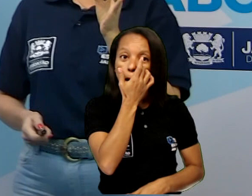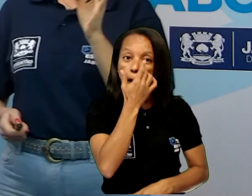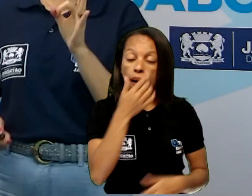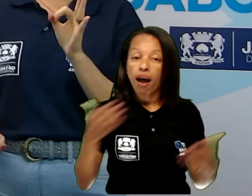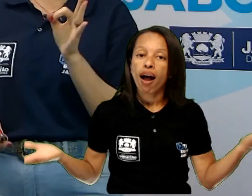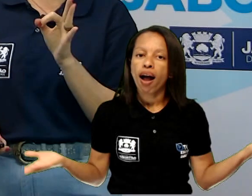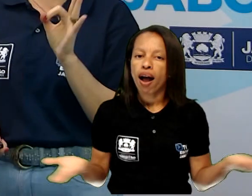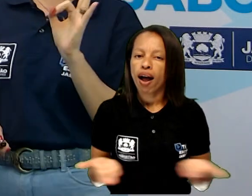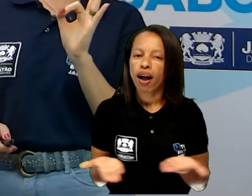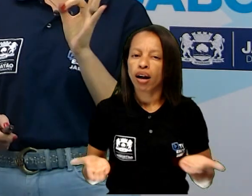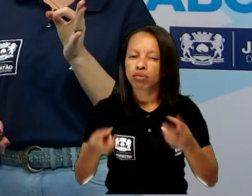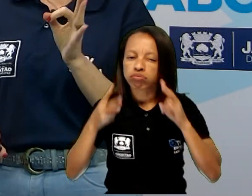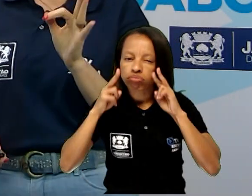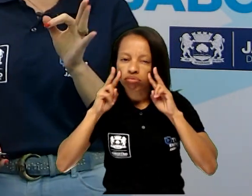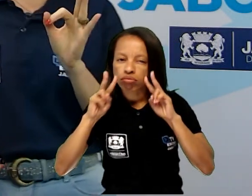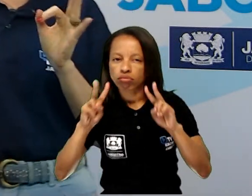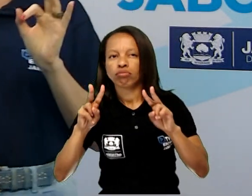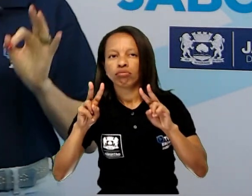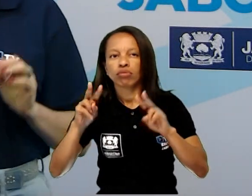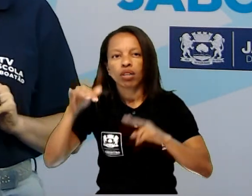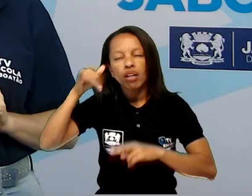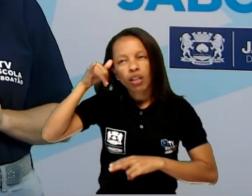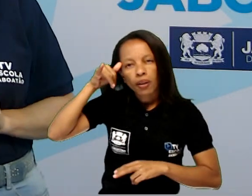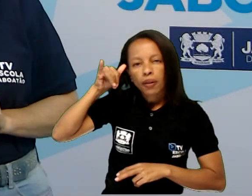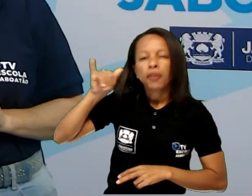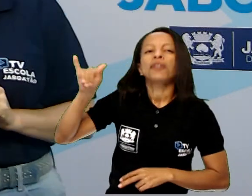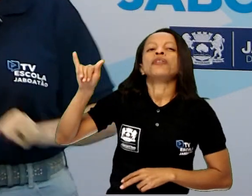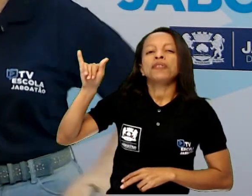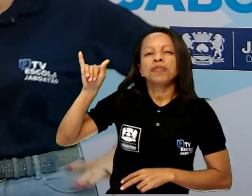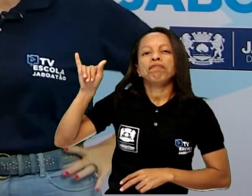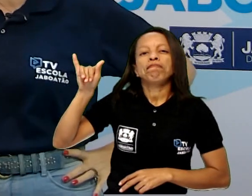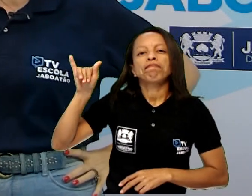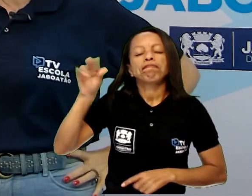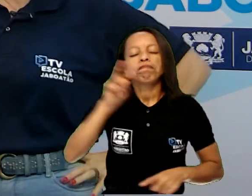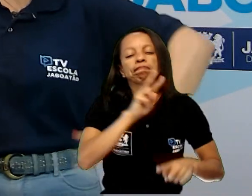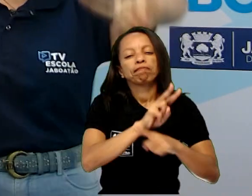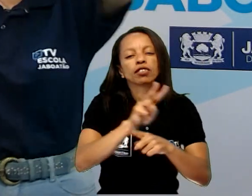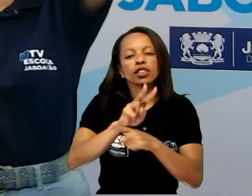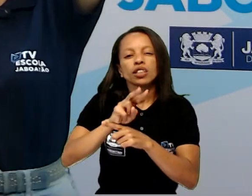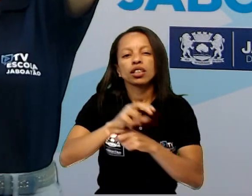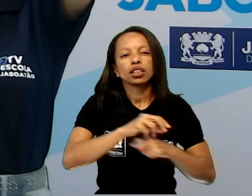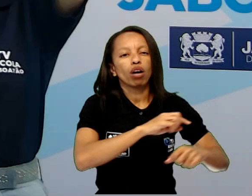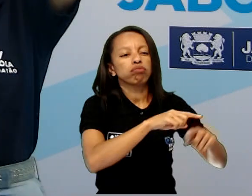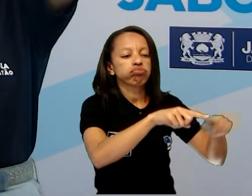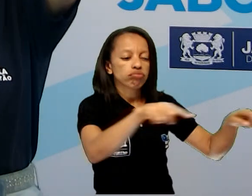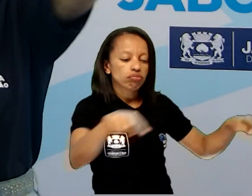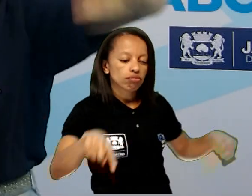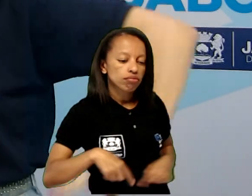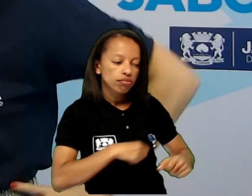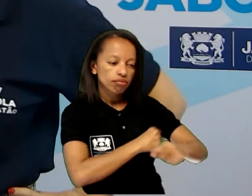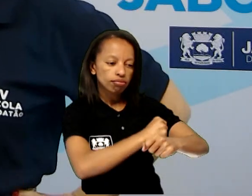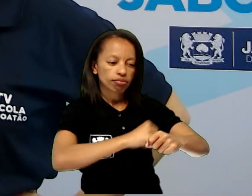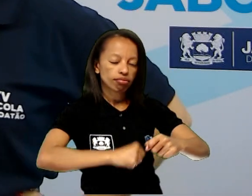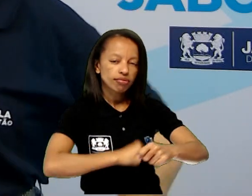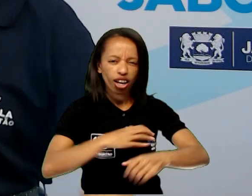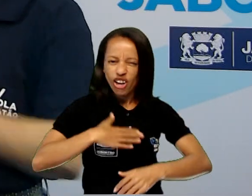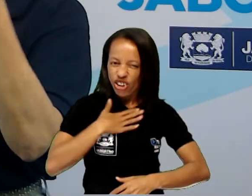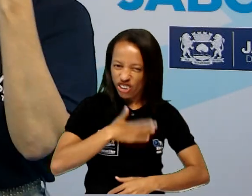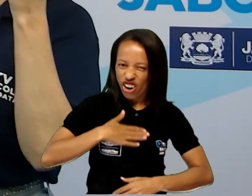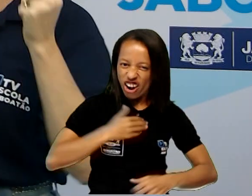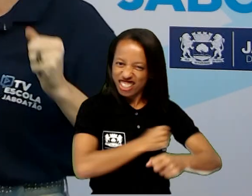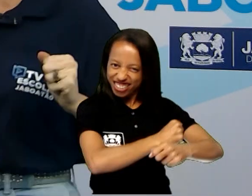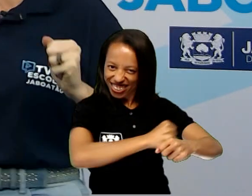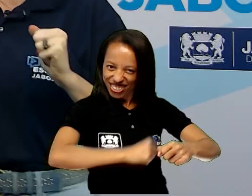vai observar a prevenção de acidentes na cozinha. Quem gosta de cozinhar? Ah, eu amo cozinha!